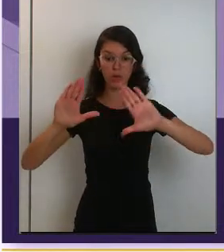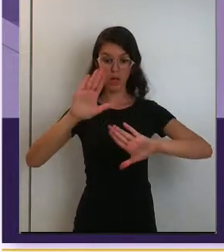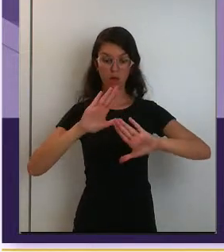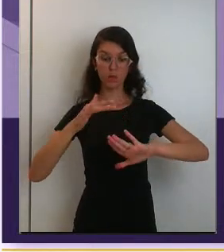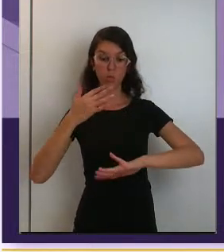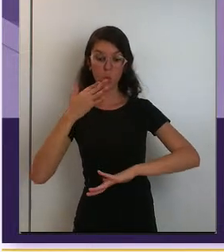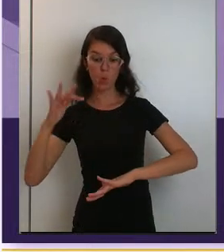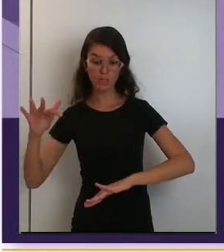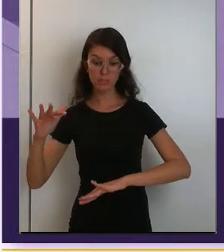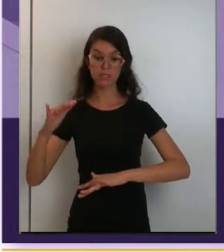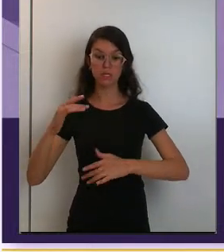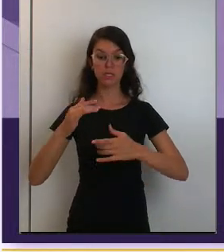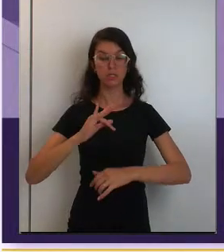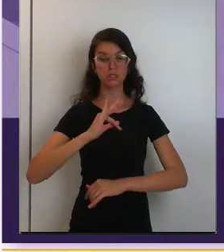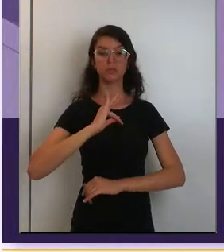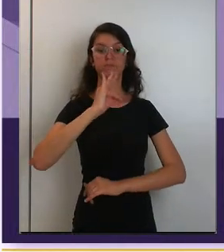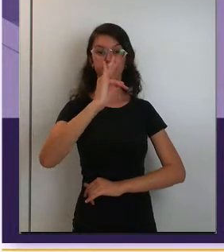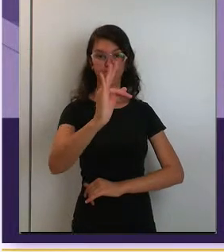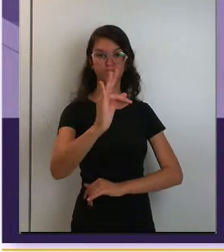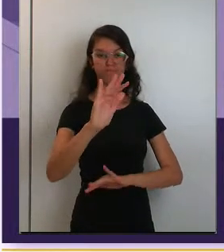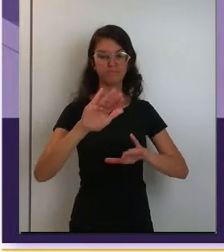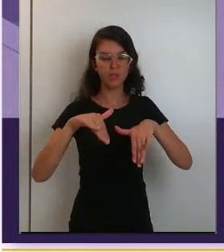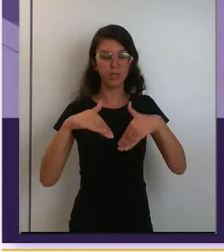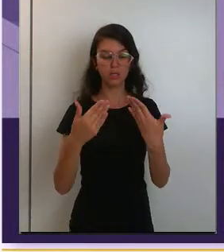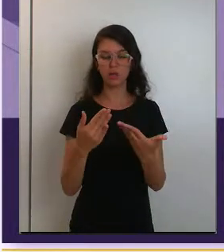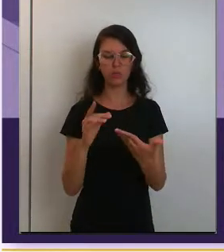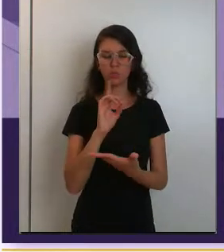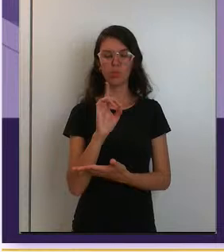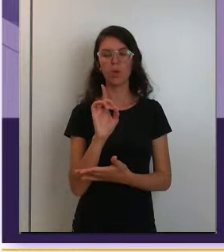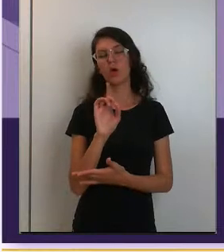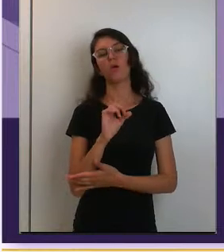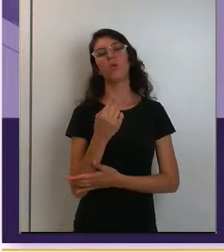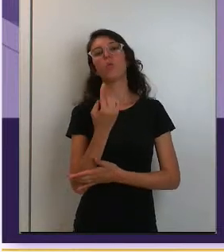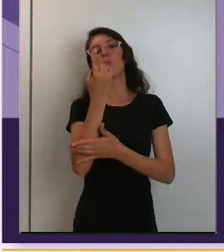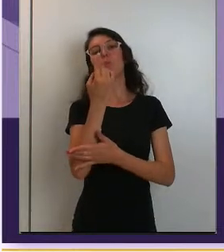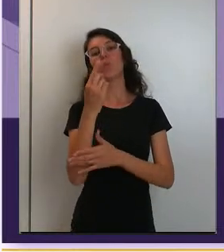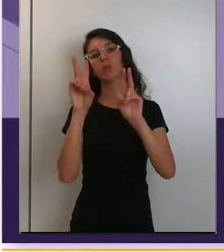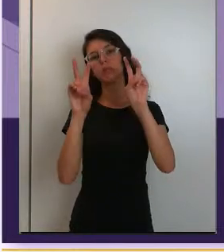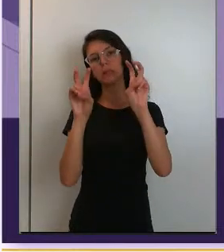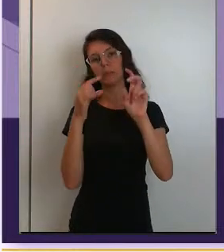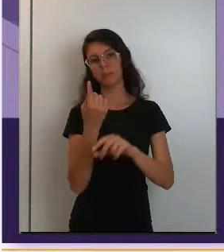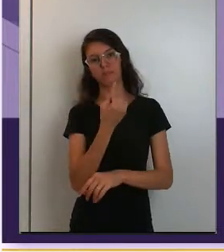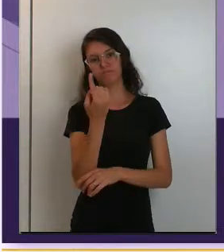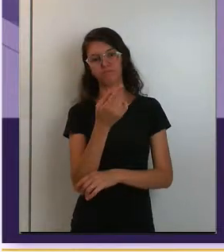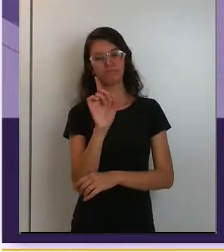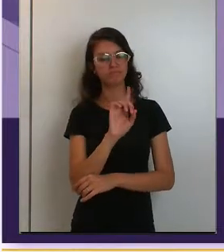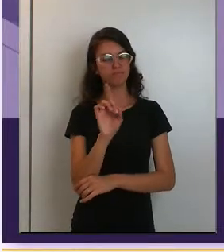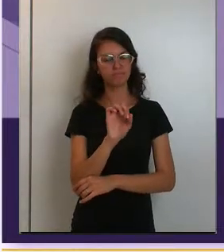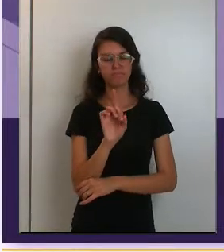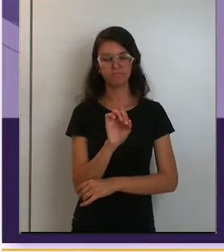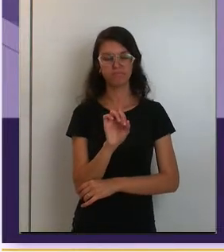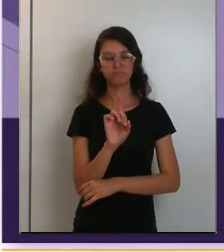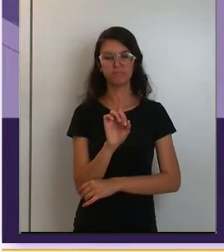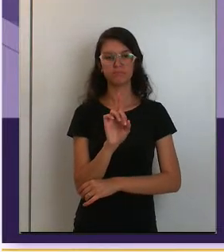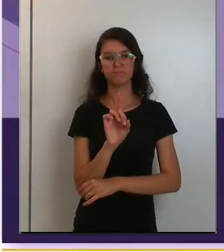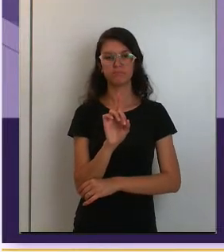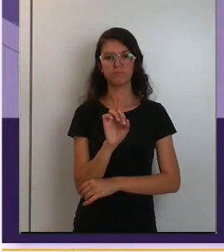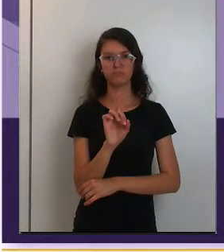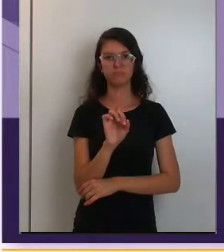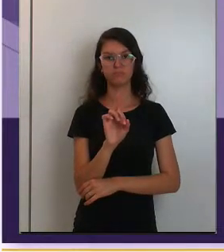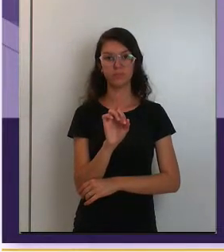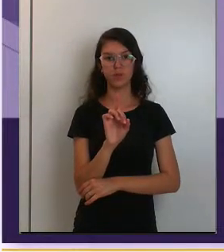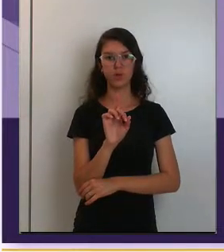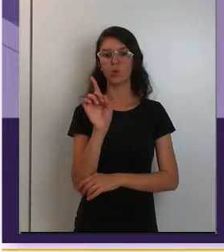futura. Então, não é uma questão individual, pensamos assim, não é uma questão que